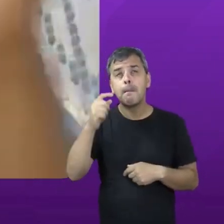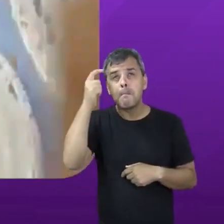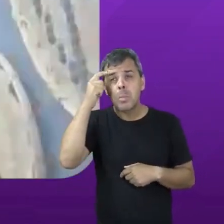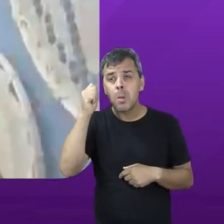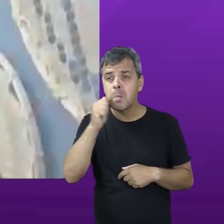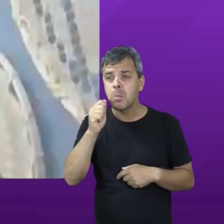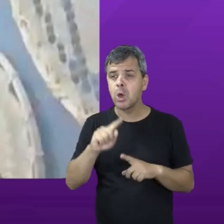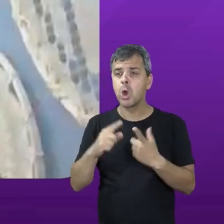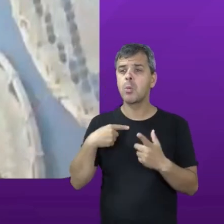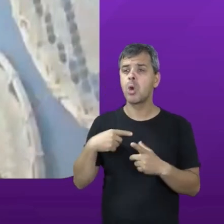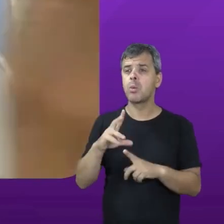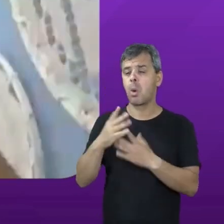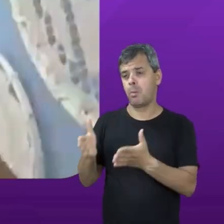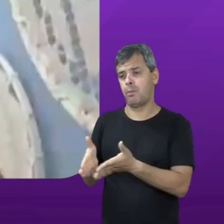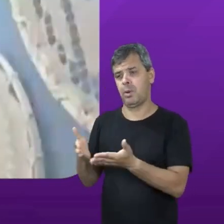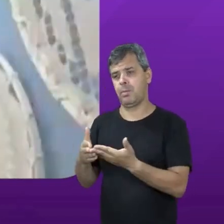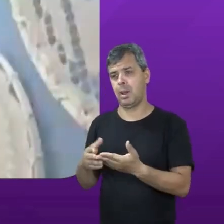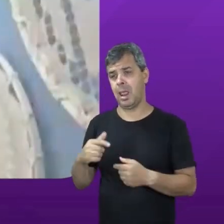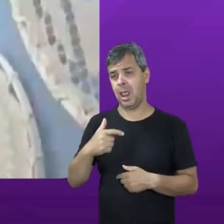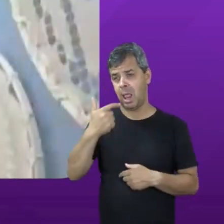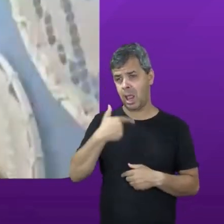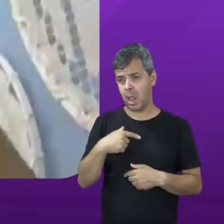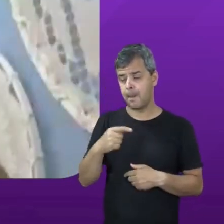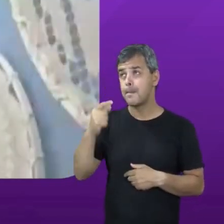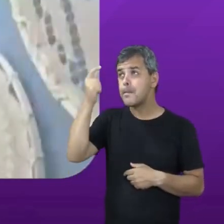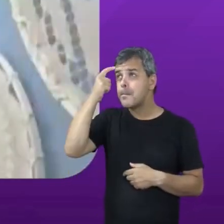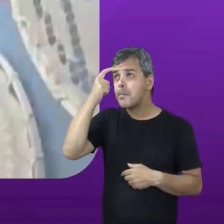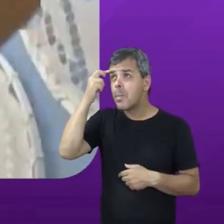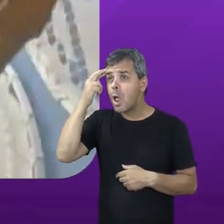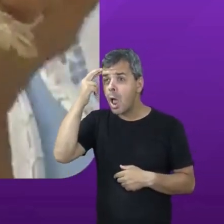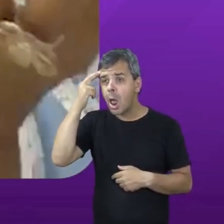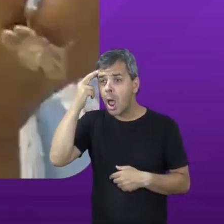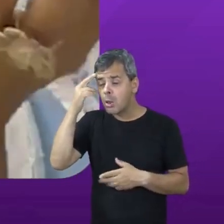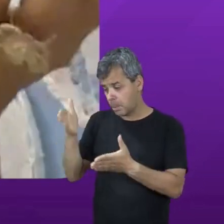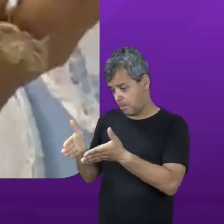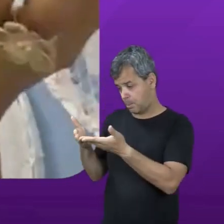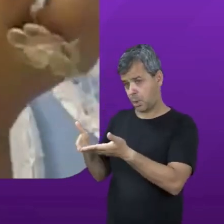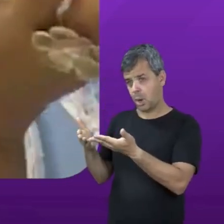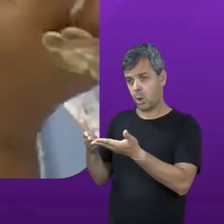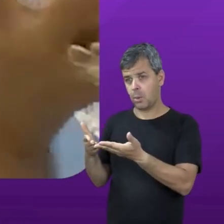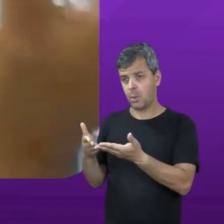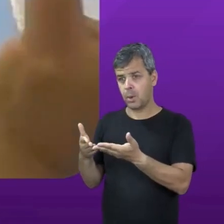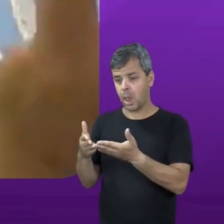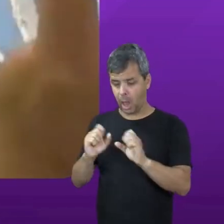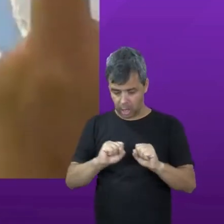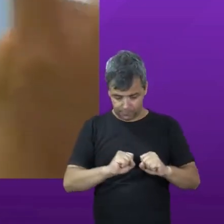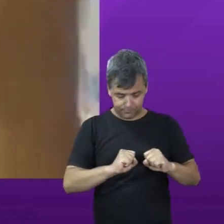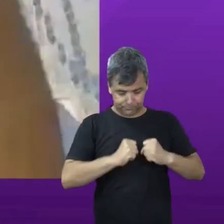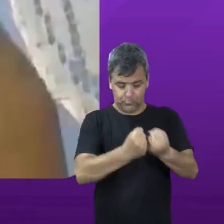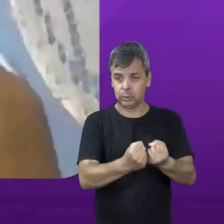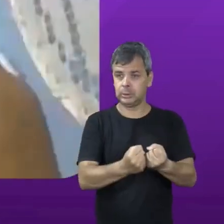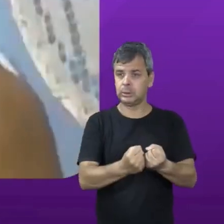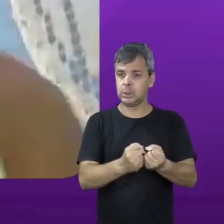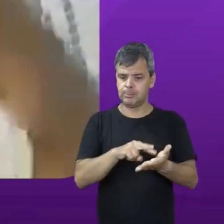mulheres negras como pura vulnerabilidade. Eu preciso estar todo tempo pensando as vulnerabilidades e o potencial